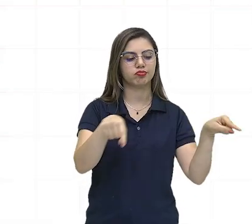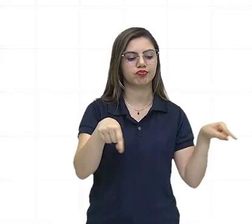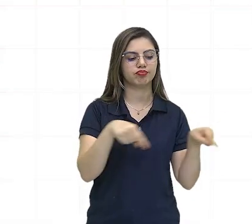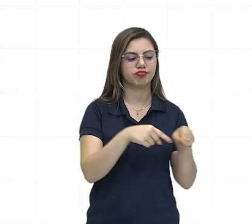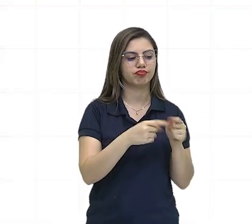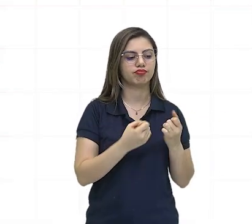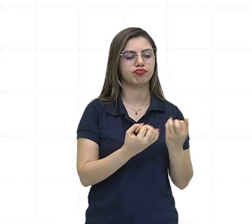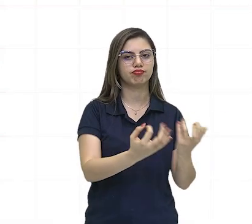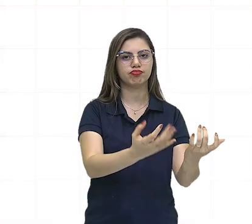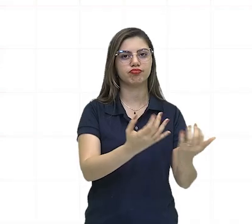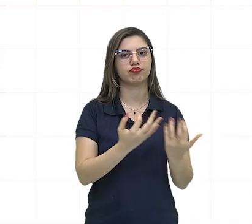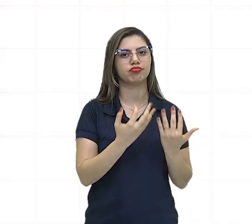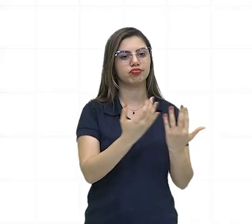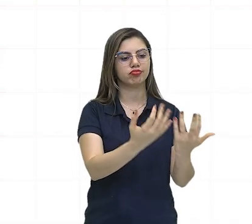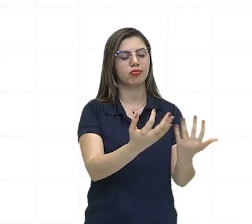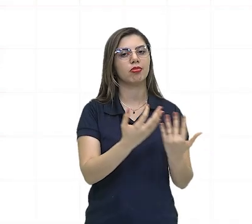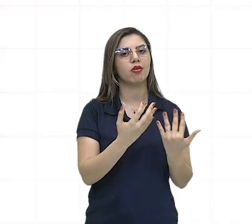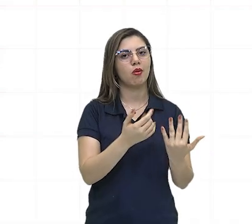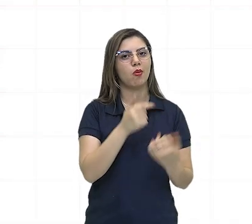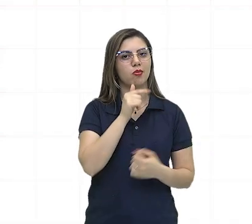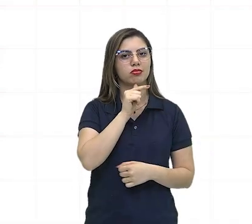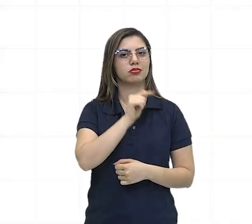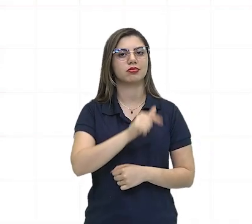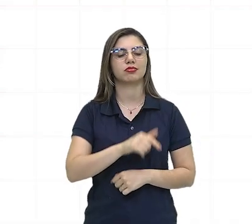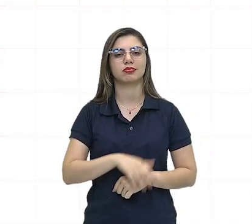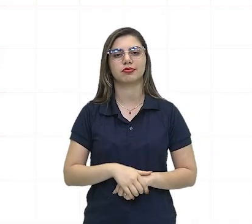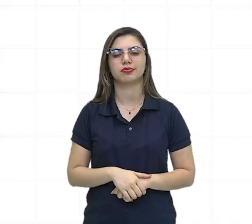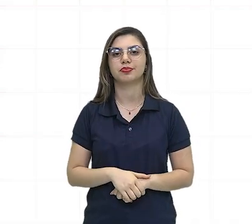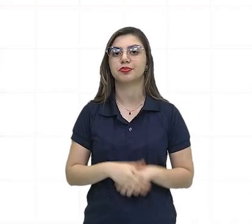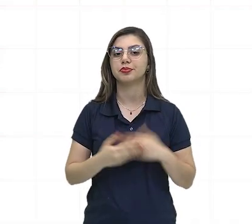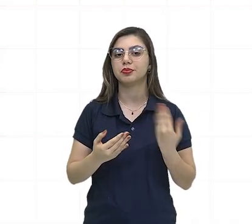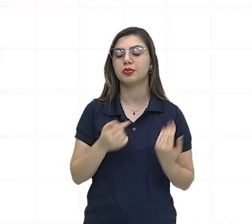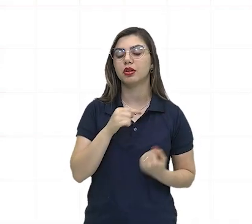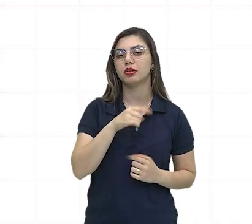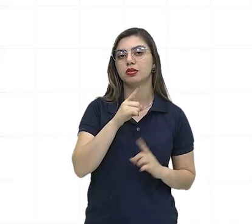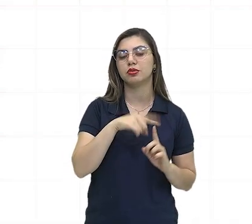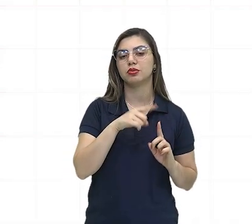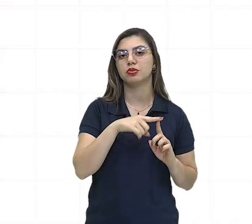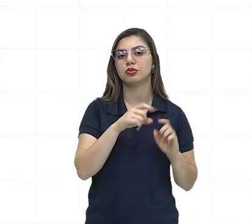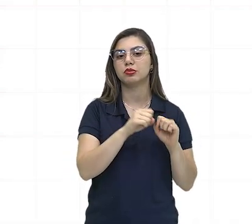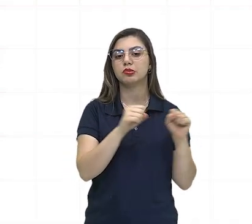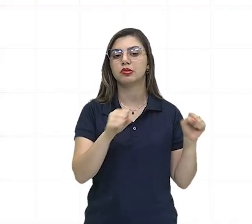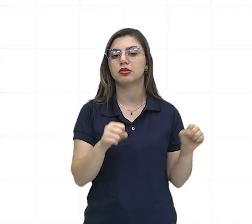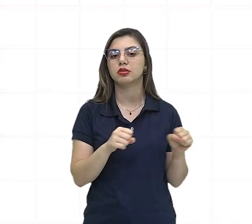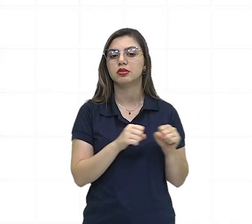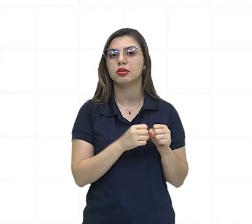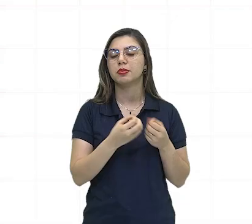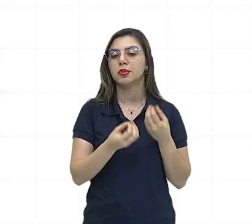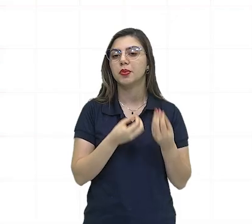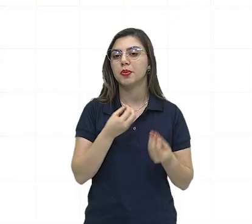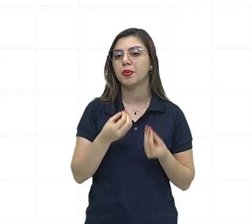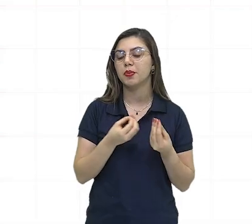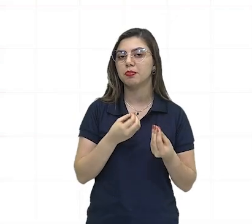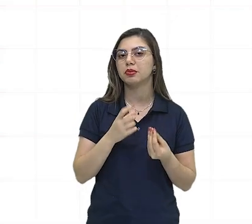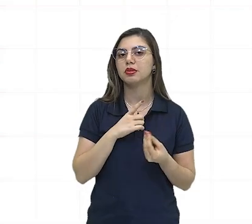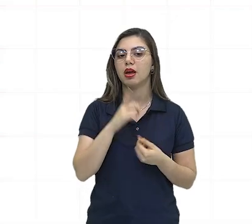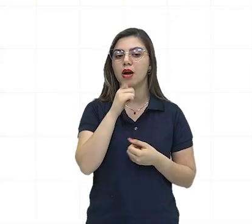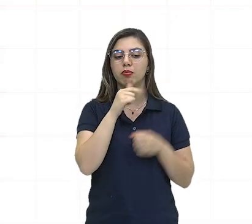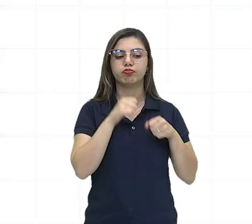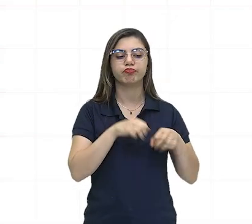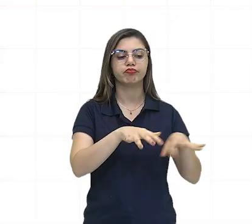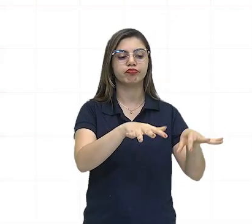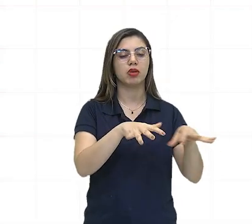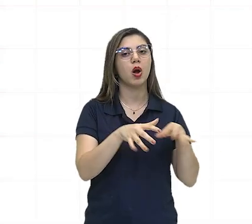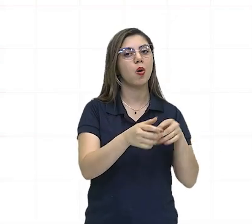um aumento da sua produtividade. Então, nesse sistema, acontece ali a irrigação